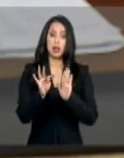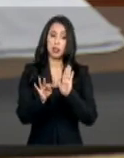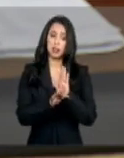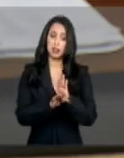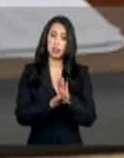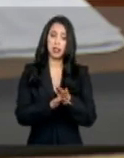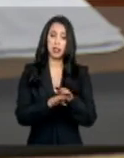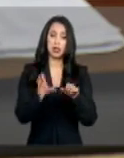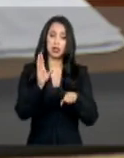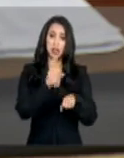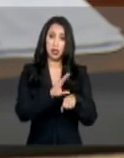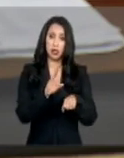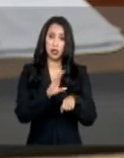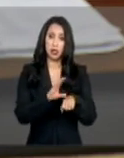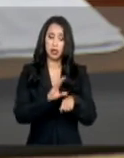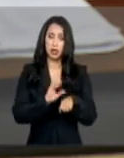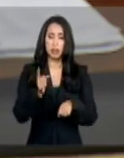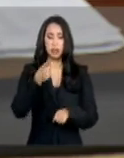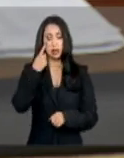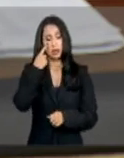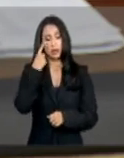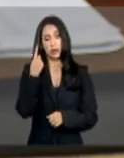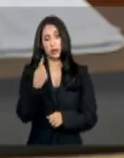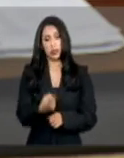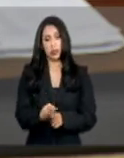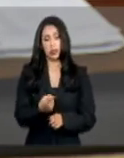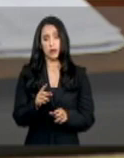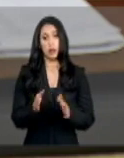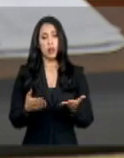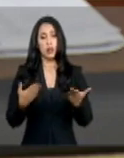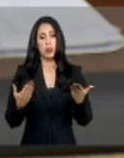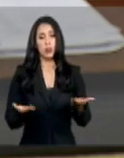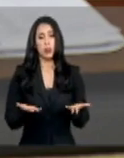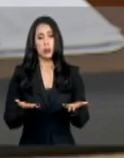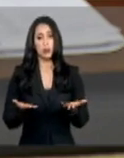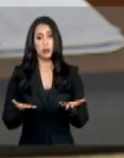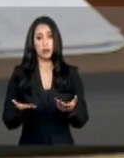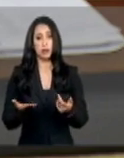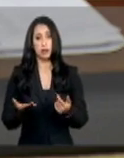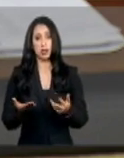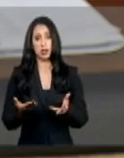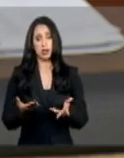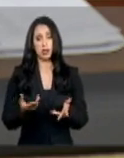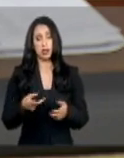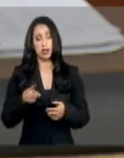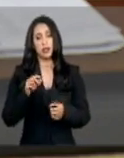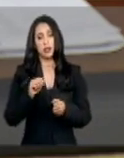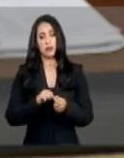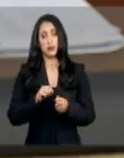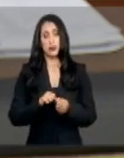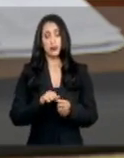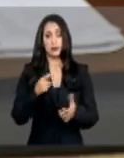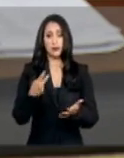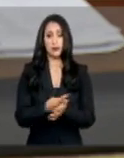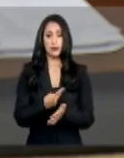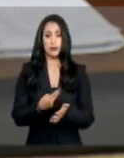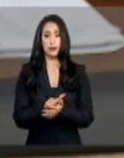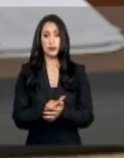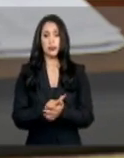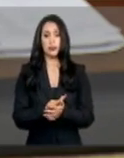e não ouvir qual seria o prefeito transgredido pelo tribunal de